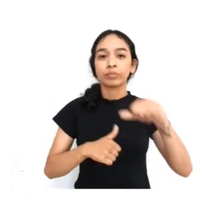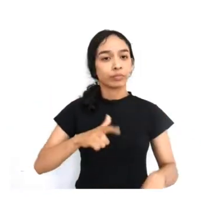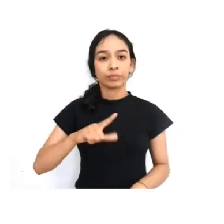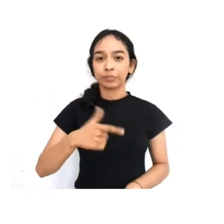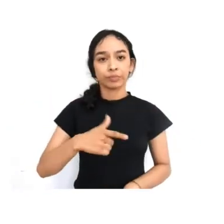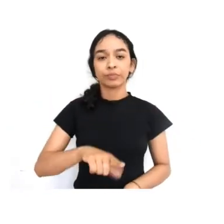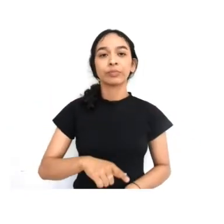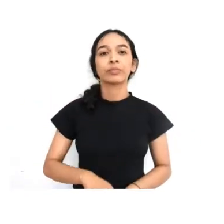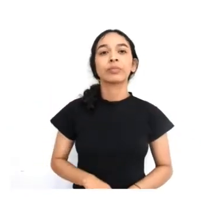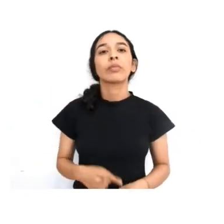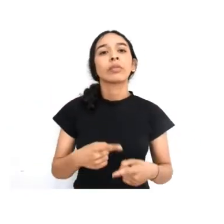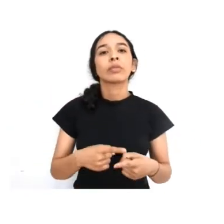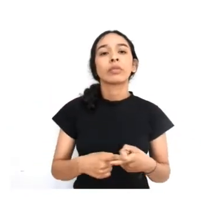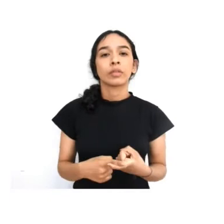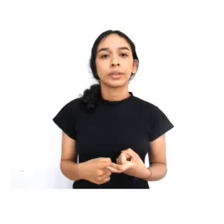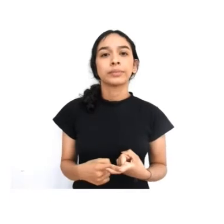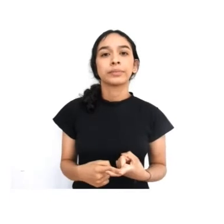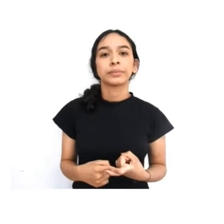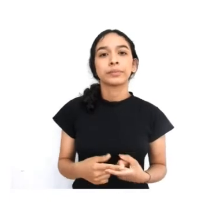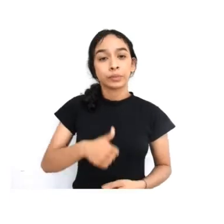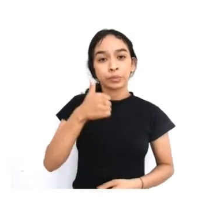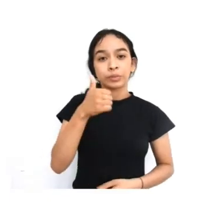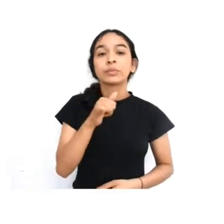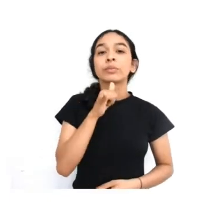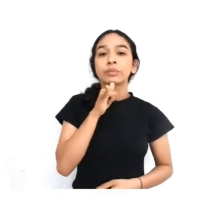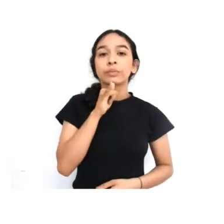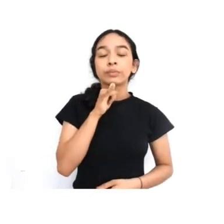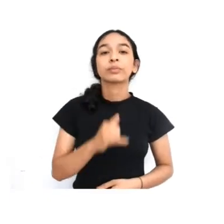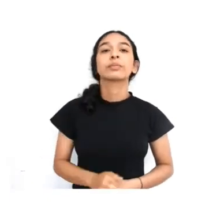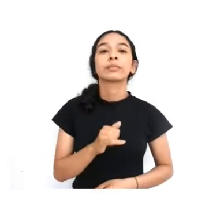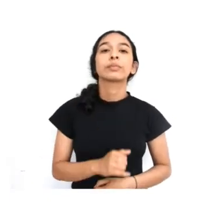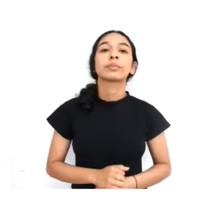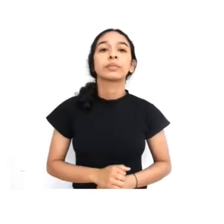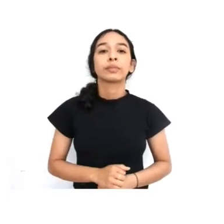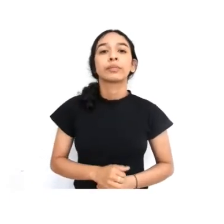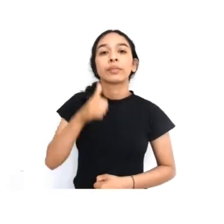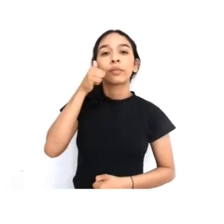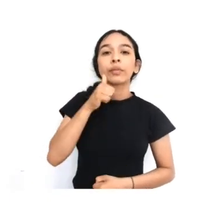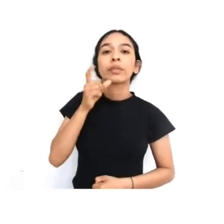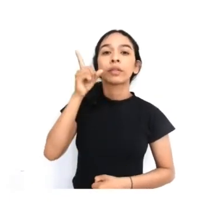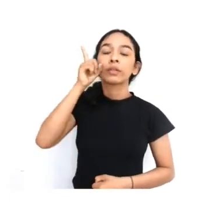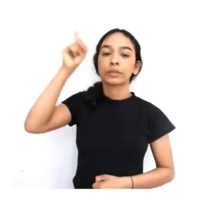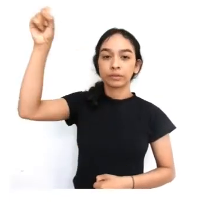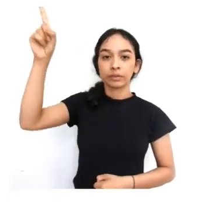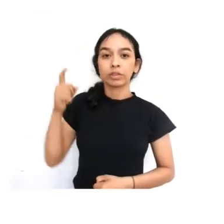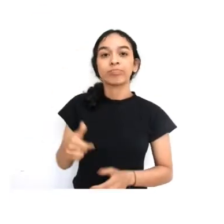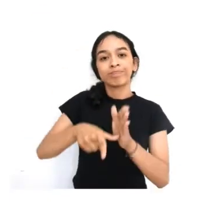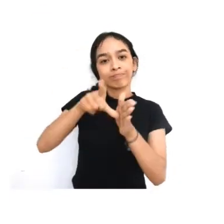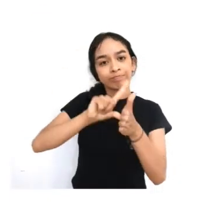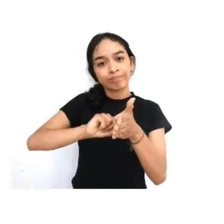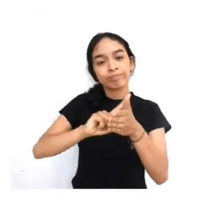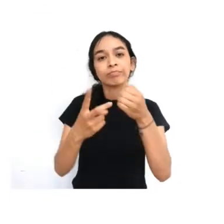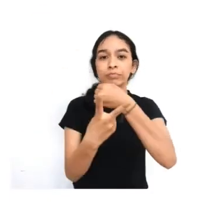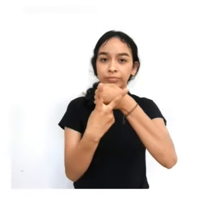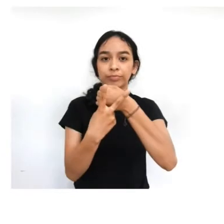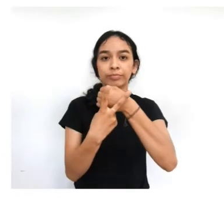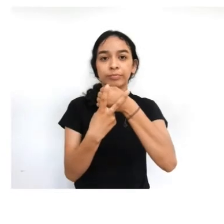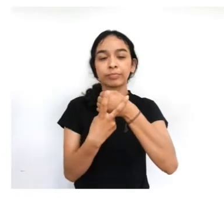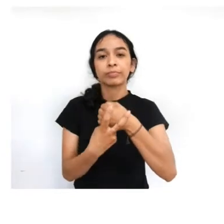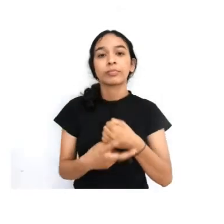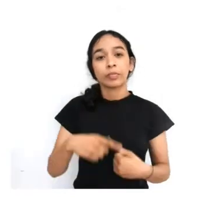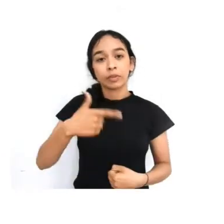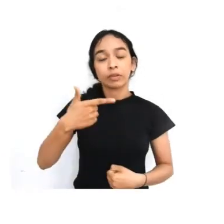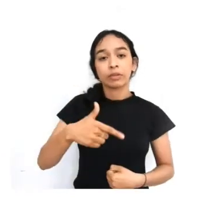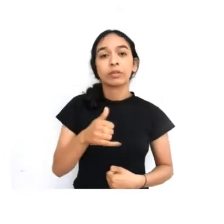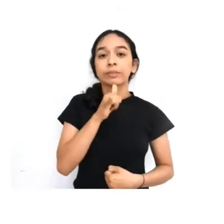vimos nenhuma alteração. Isso dependeu exclusivamente porque, no primeiro exemplo, ninfa